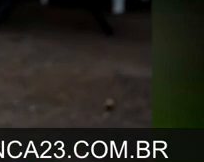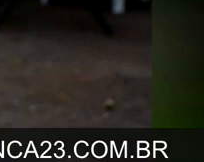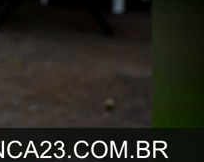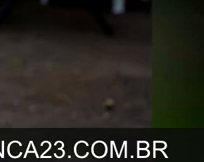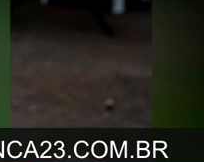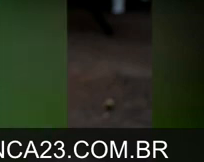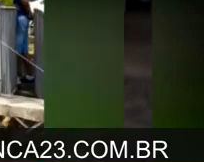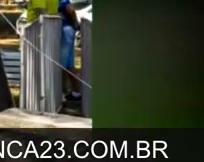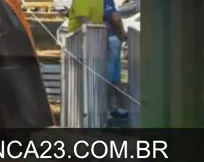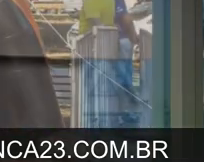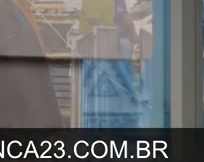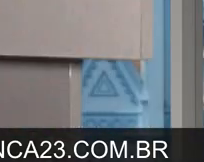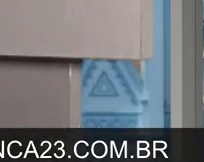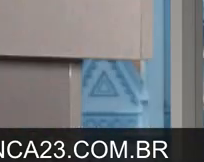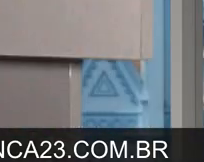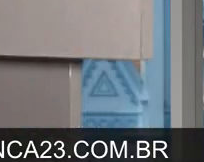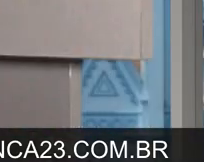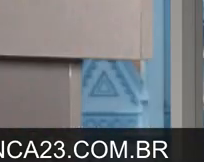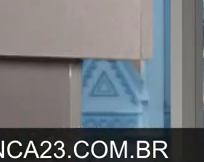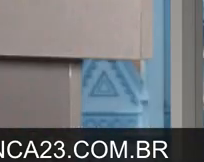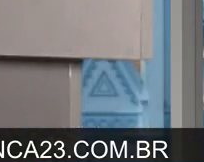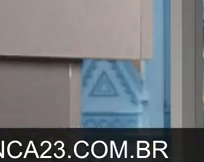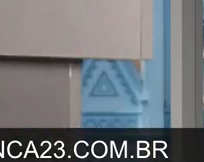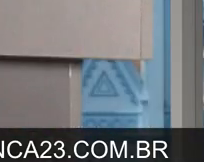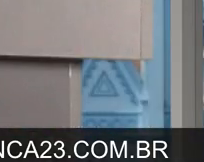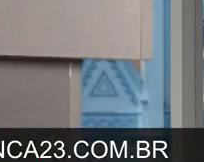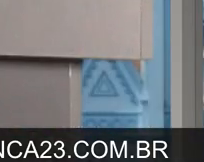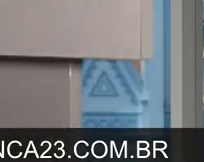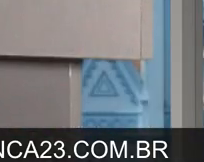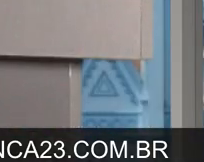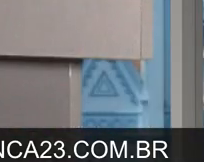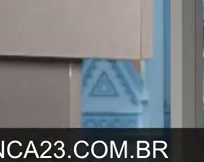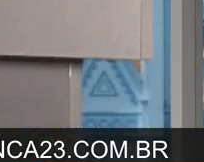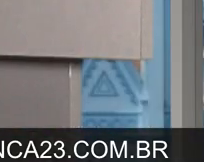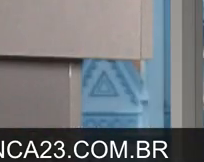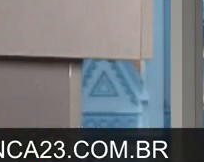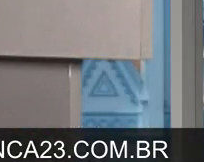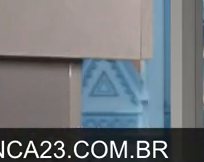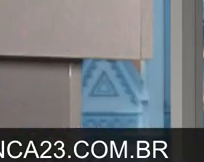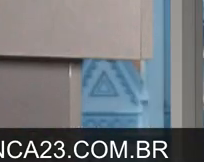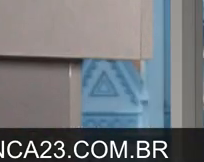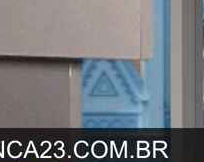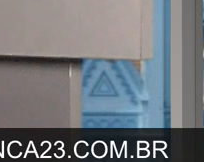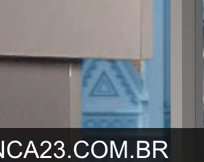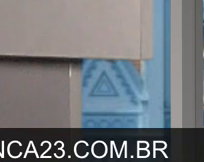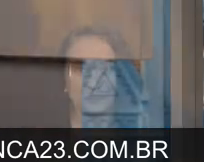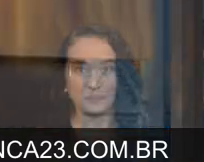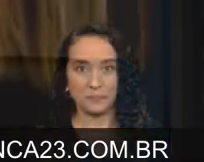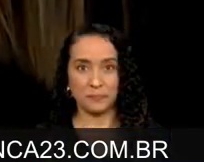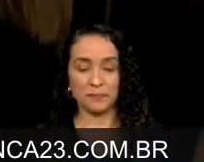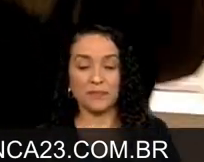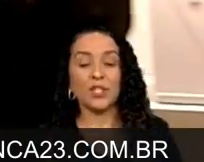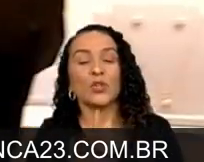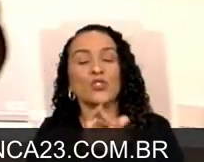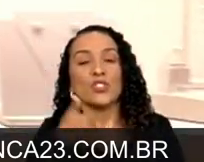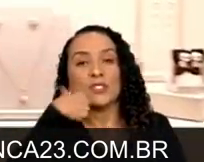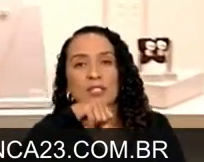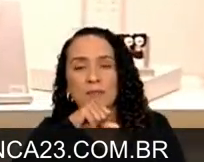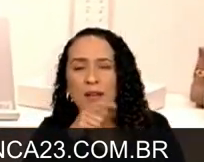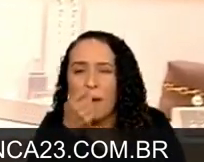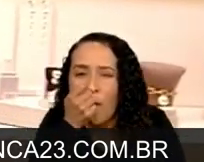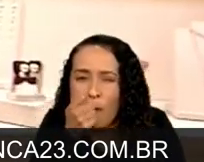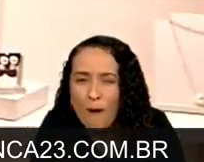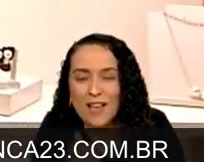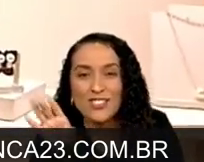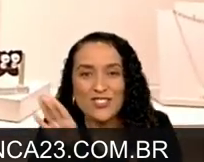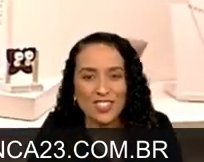A expectativa também é boa em nível nacional para as vendas do Dia das Mães. O Dia das Mães já está quase